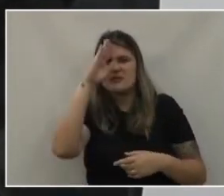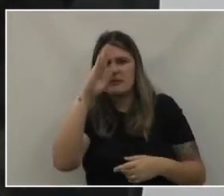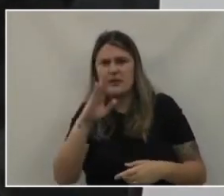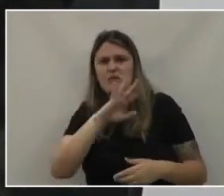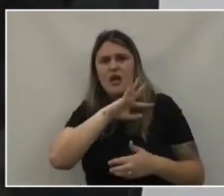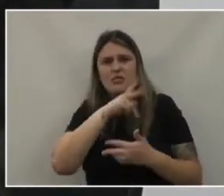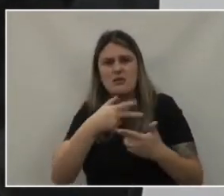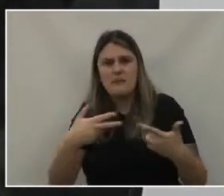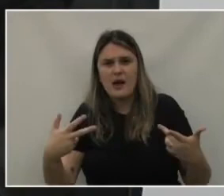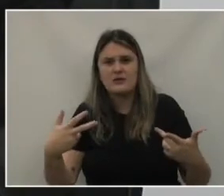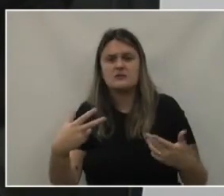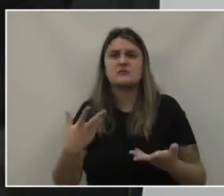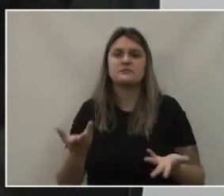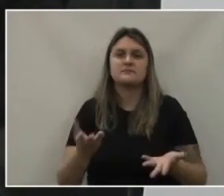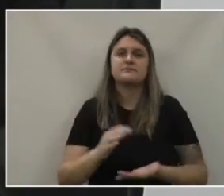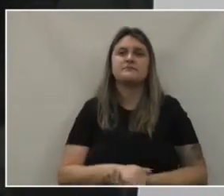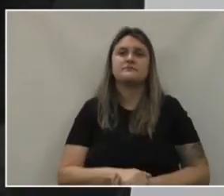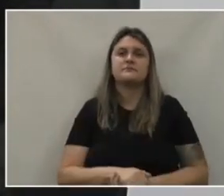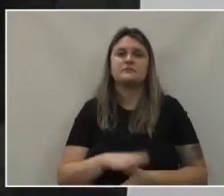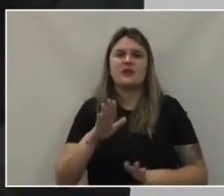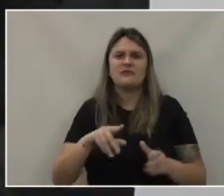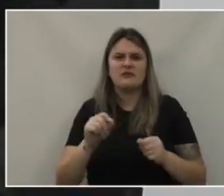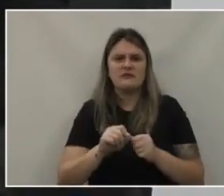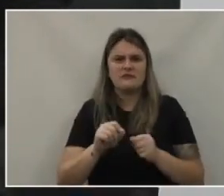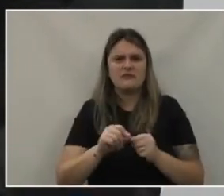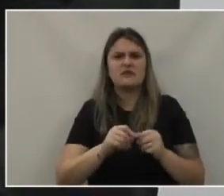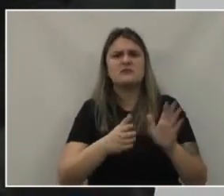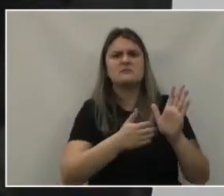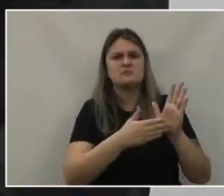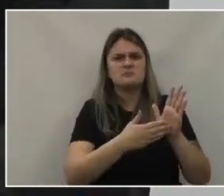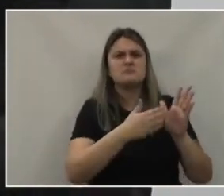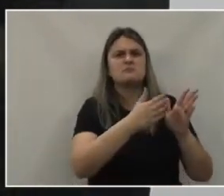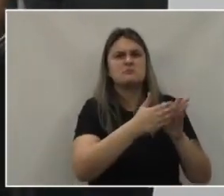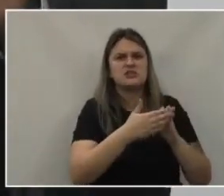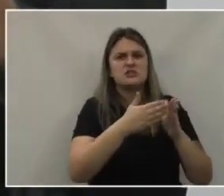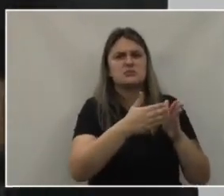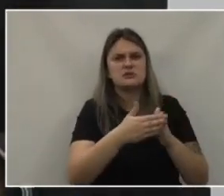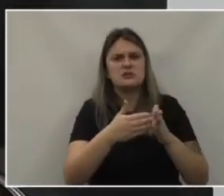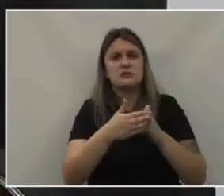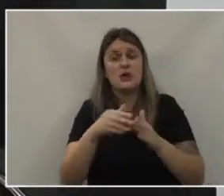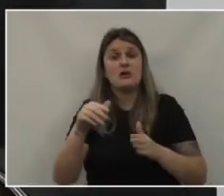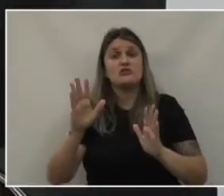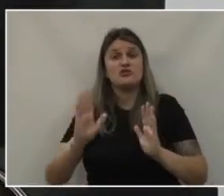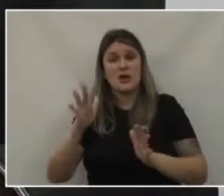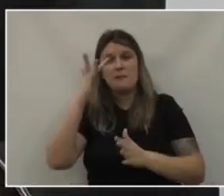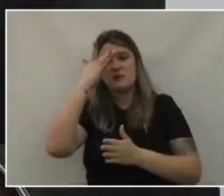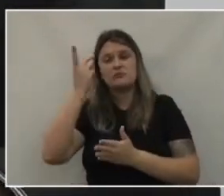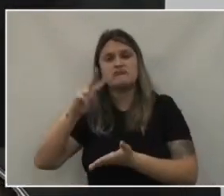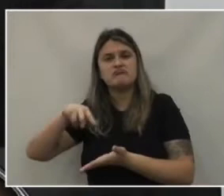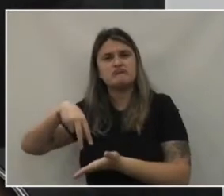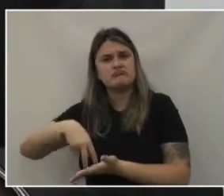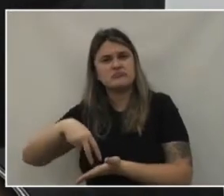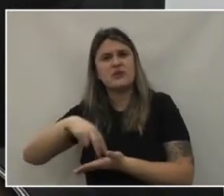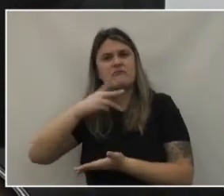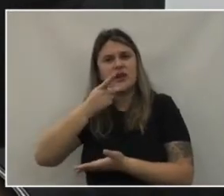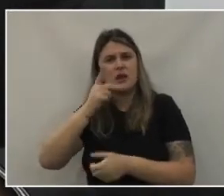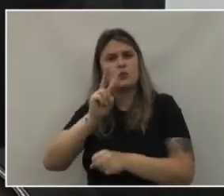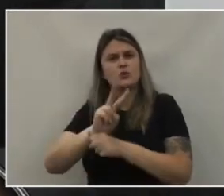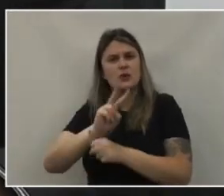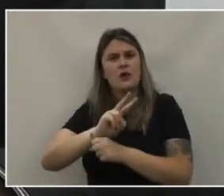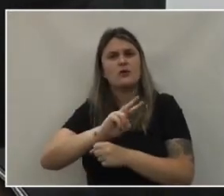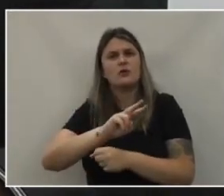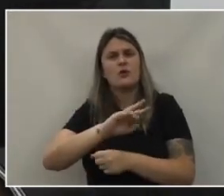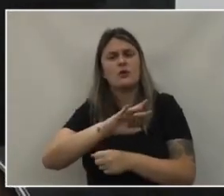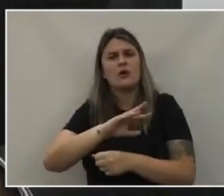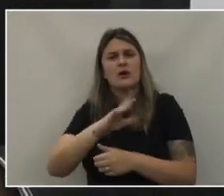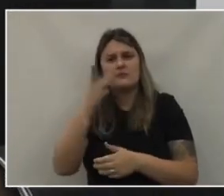animais também domésticos. Você vê, foi feito tantas campanhas já aqui na tribuna, na nossa Câmara, sobre falar sobre, né, o barulho